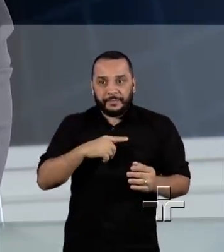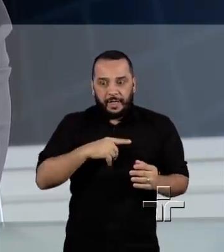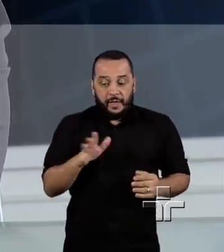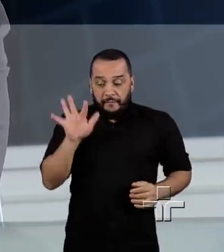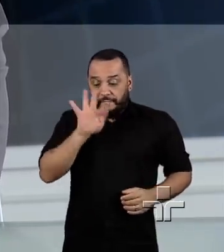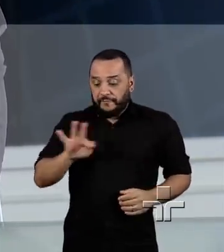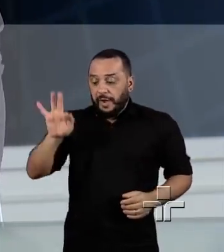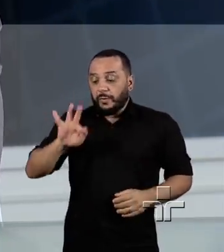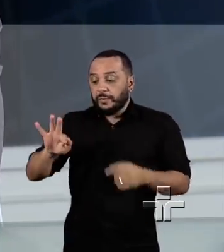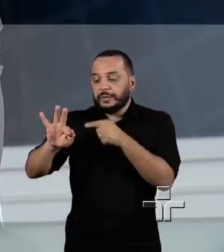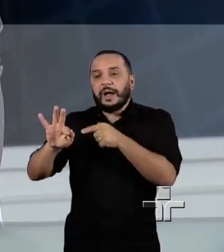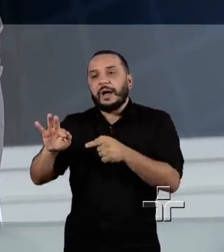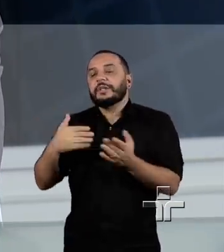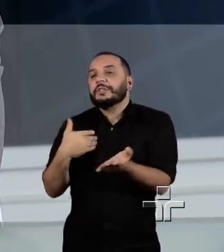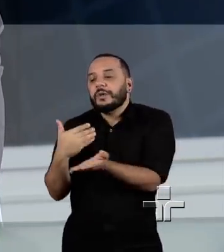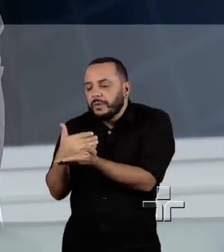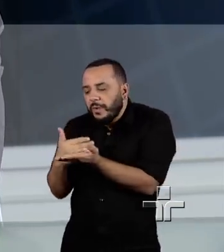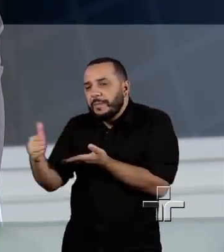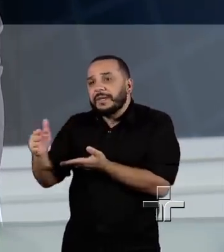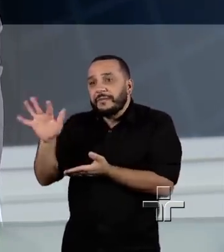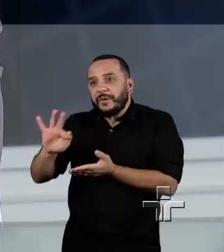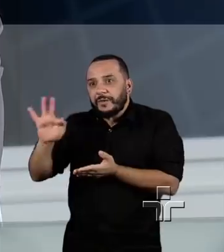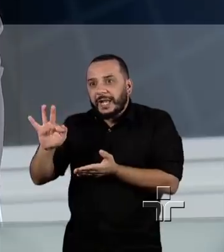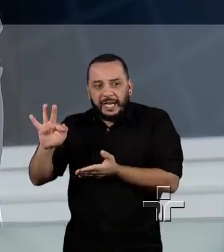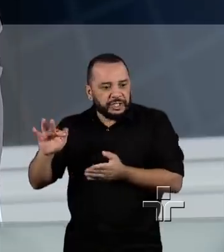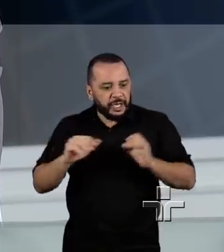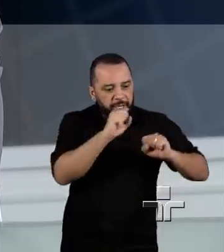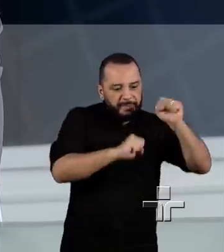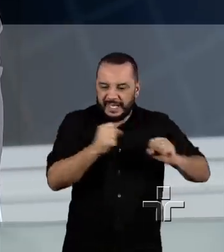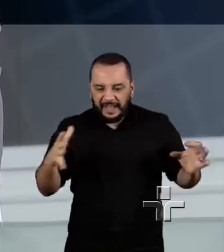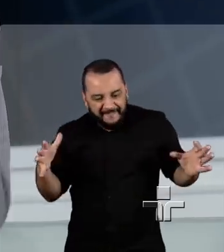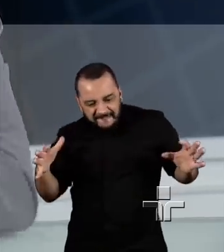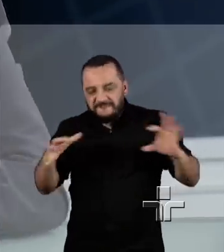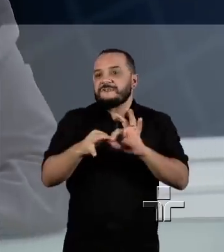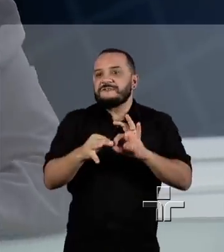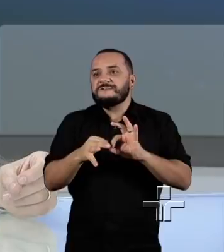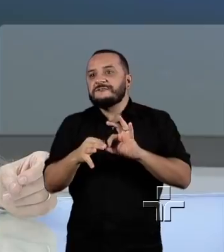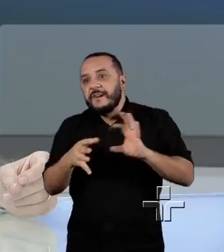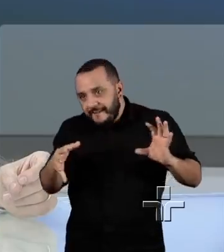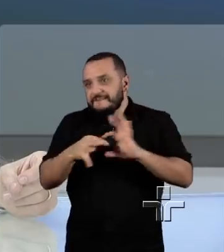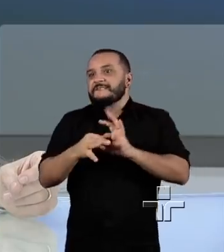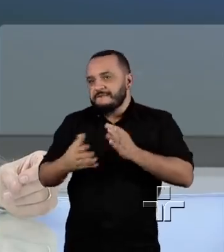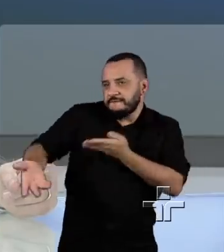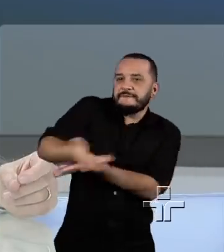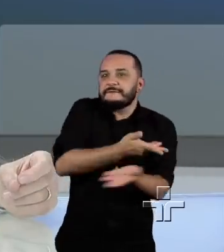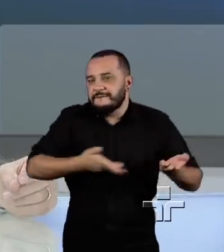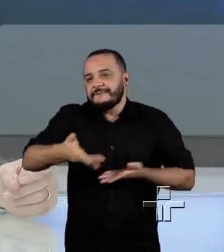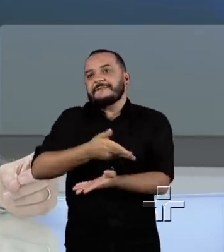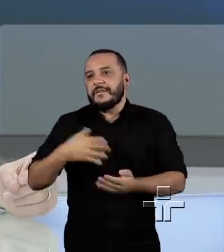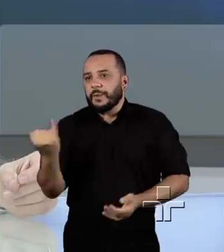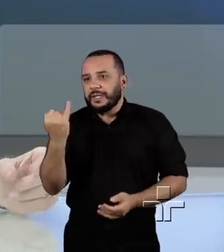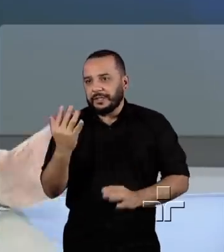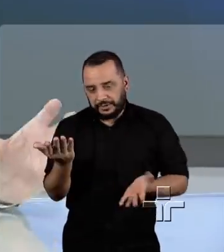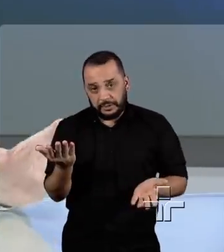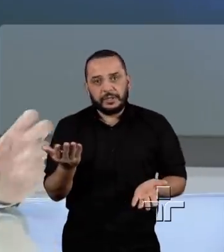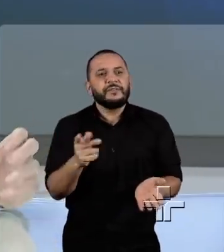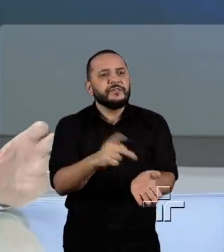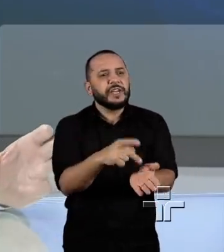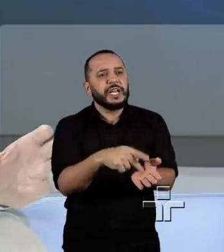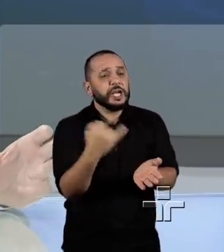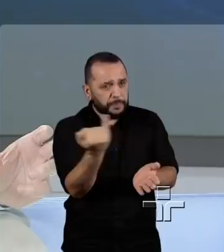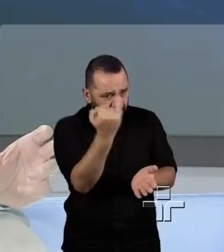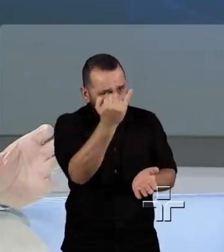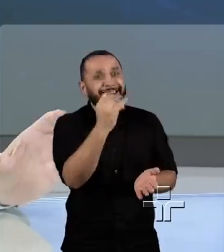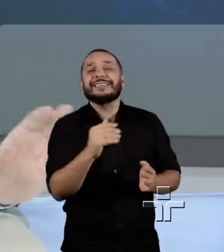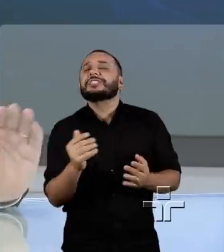ter um match com a empresa e vice-versa. E é isso que vai surgir. Talvez, Saldiva, seja o ponto importante de você aproximar a universidade